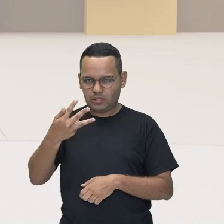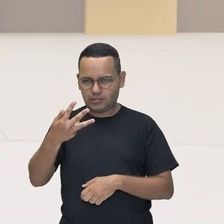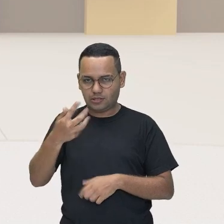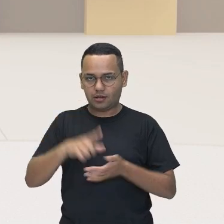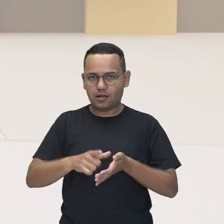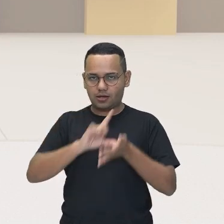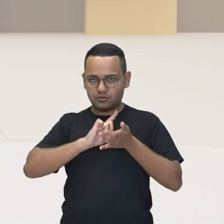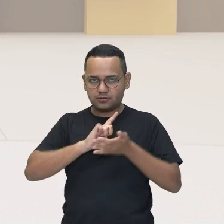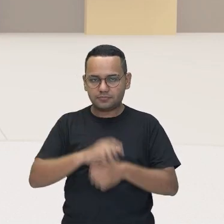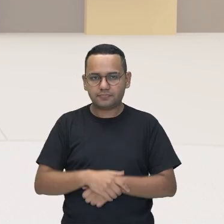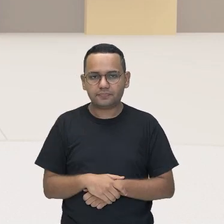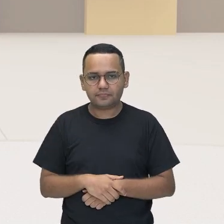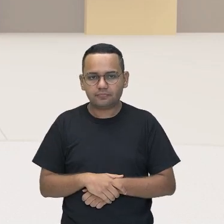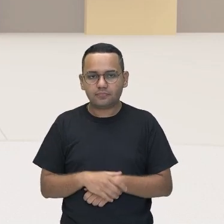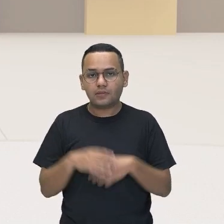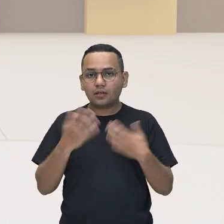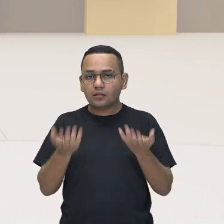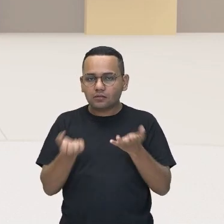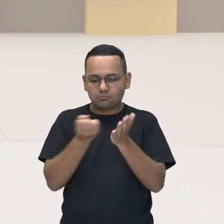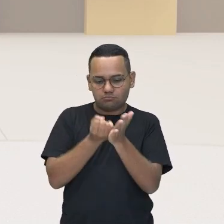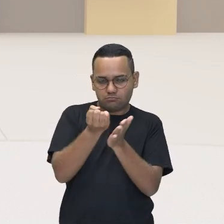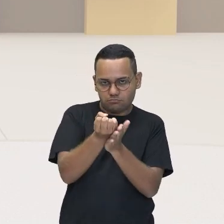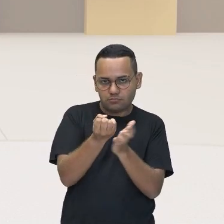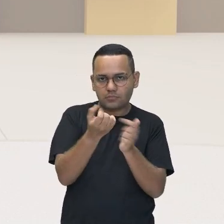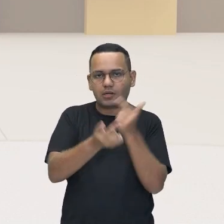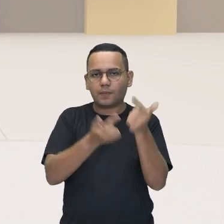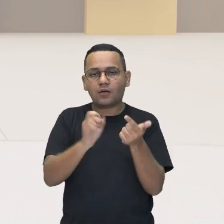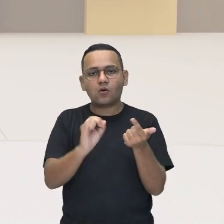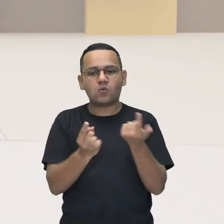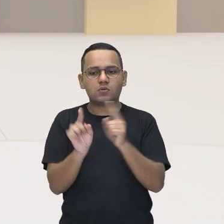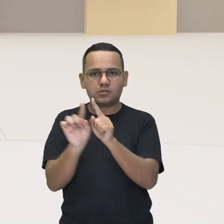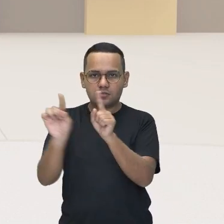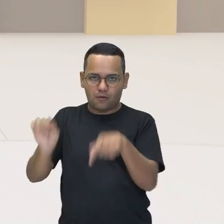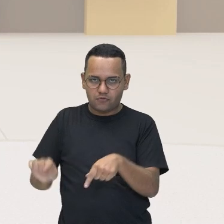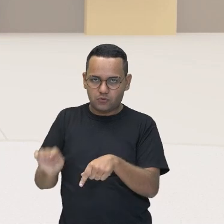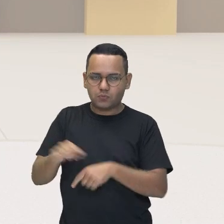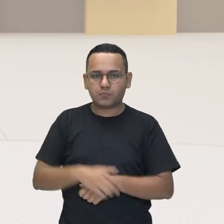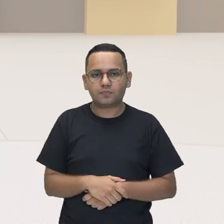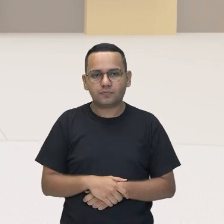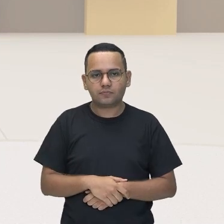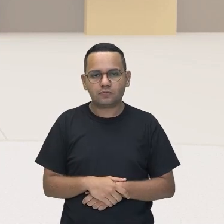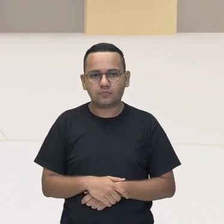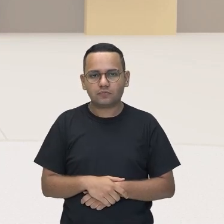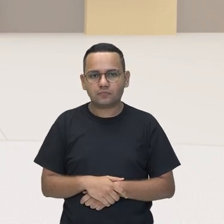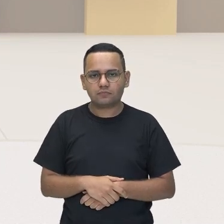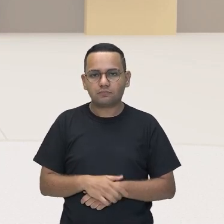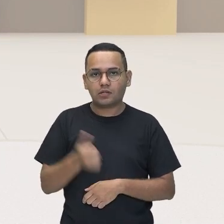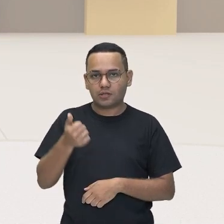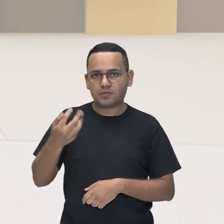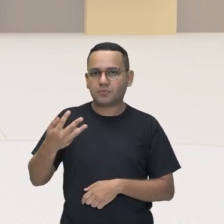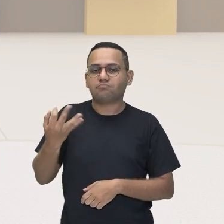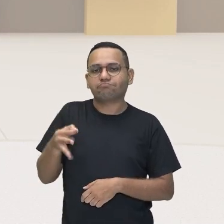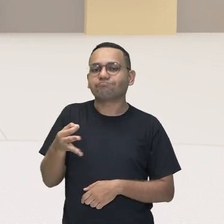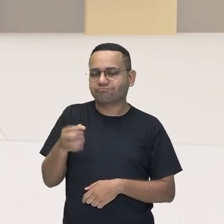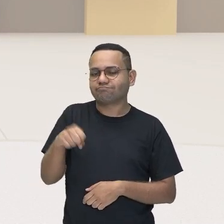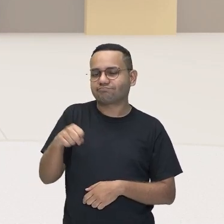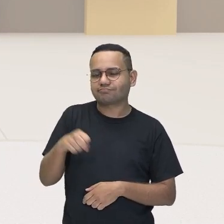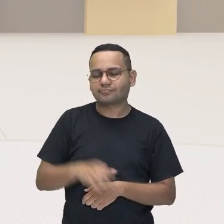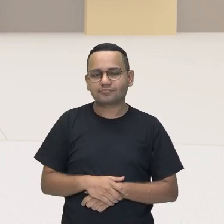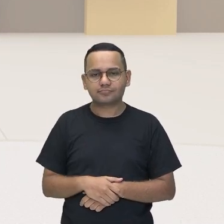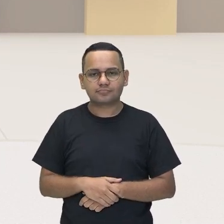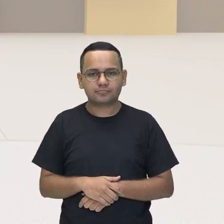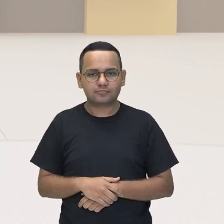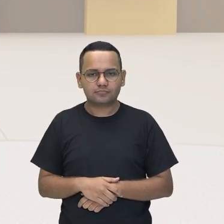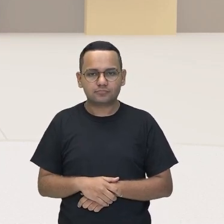CLT, né, seja um funcionário aí, um servidor público também, o 13º é certo, né? É certo que você vai